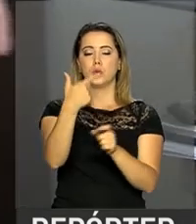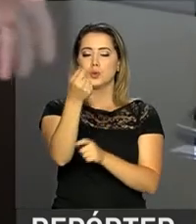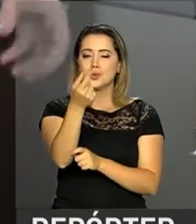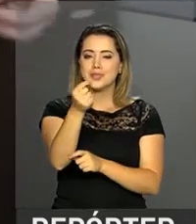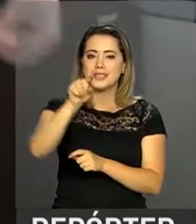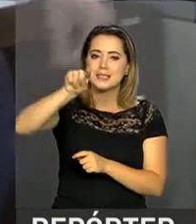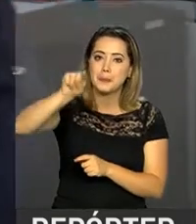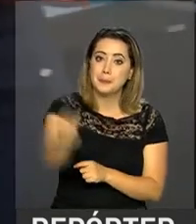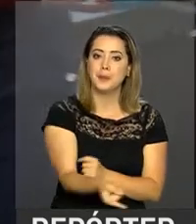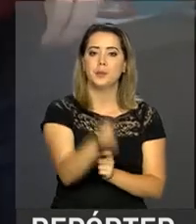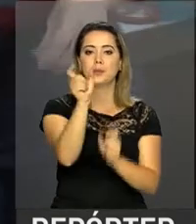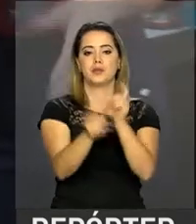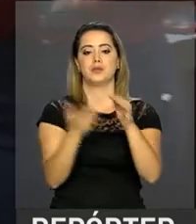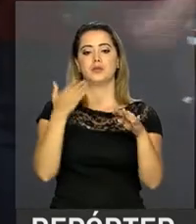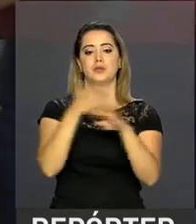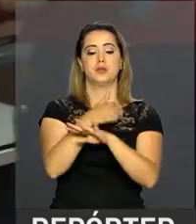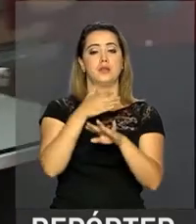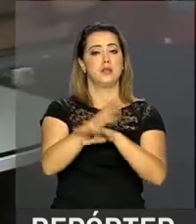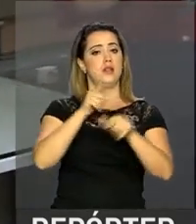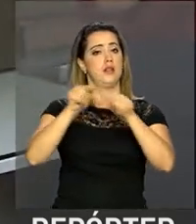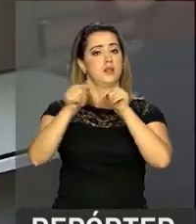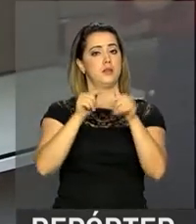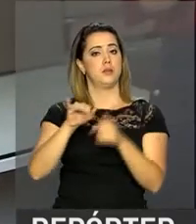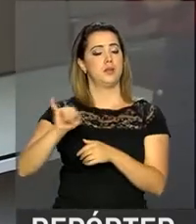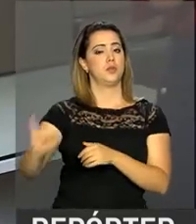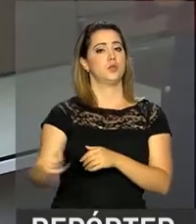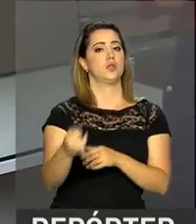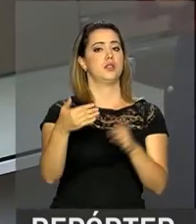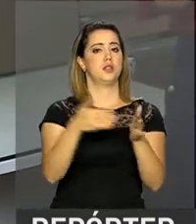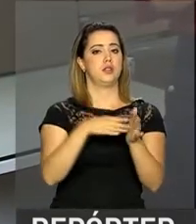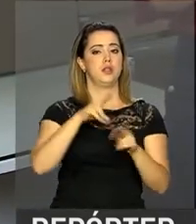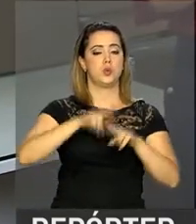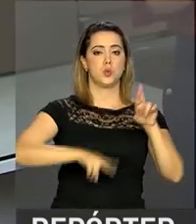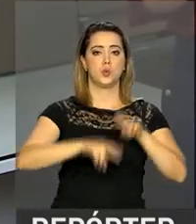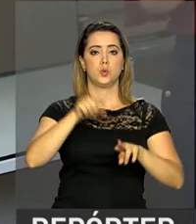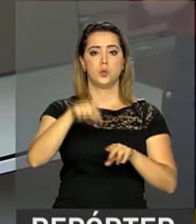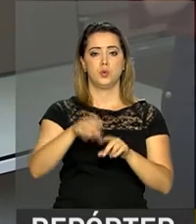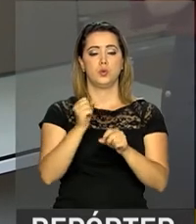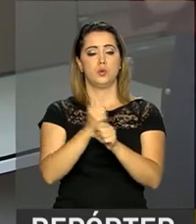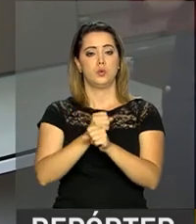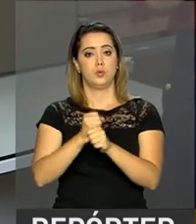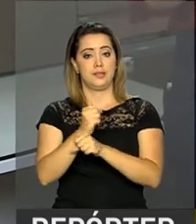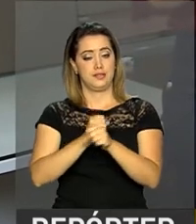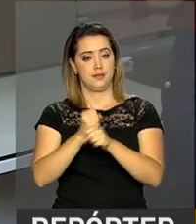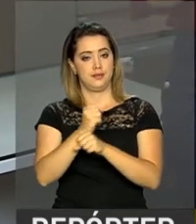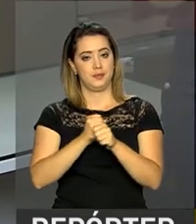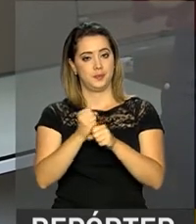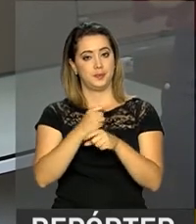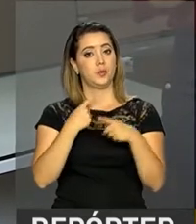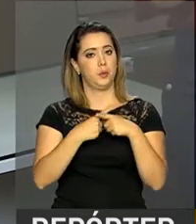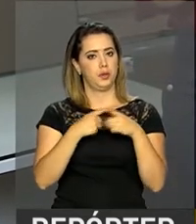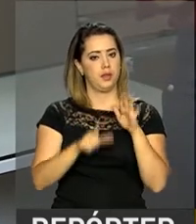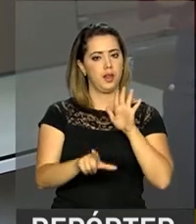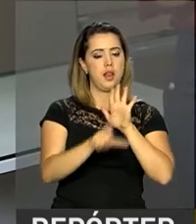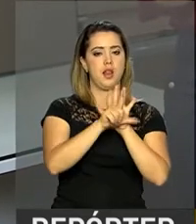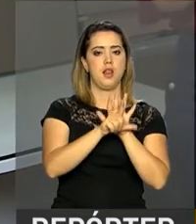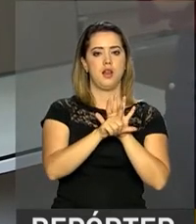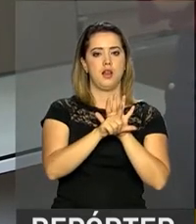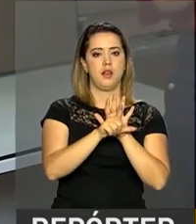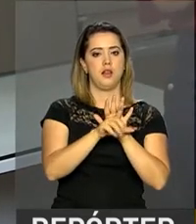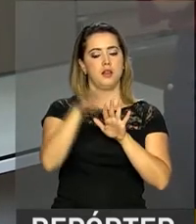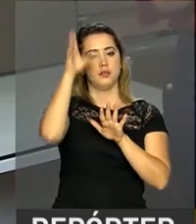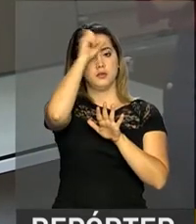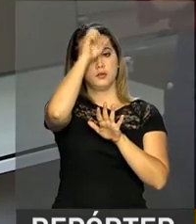de trabalho entre janeiro e junho deste ano, graças à Lei de Aprendizagem Profissional. O Rio de Janeiro foi um dos estados que